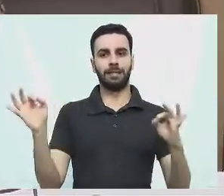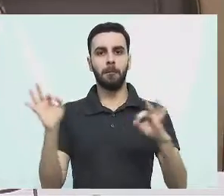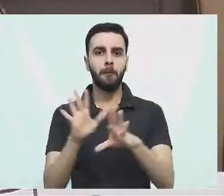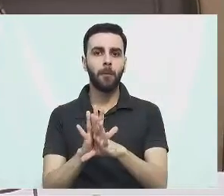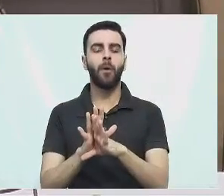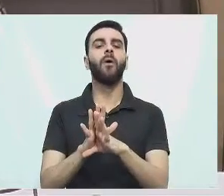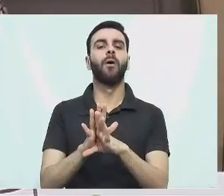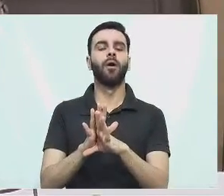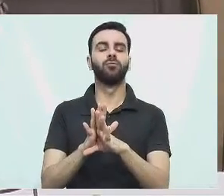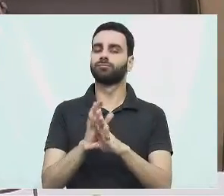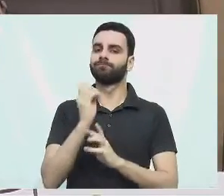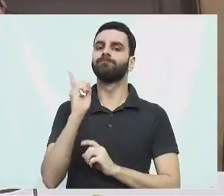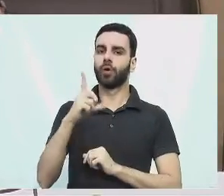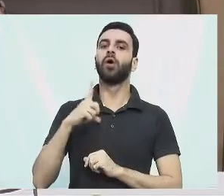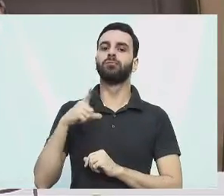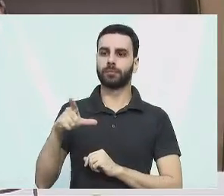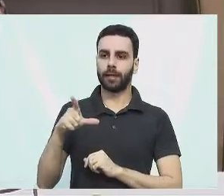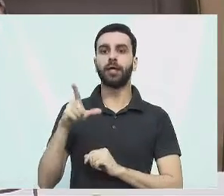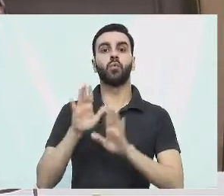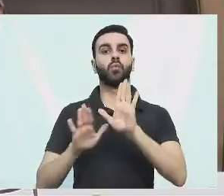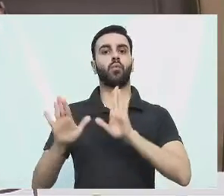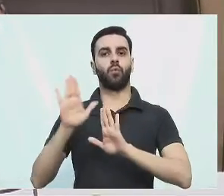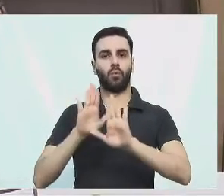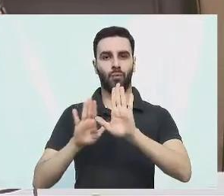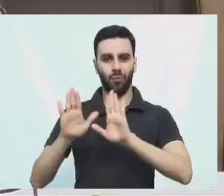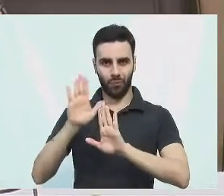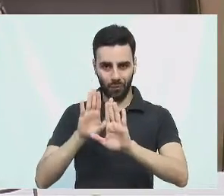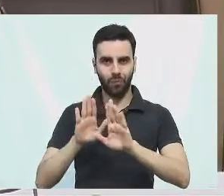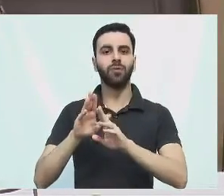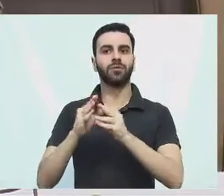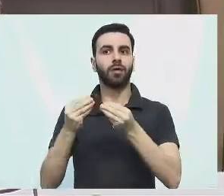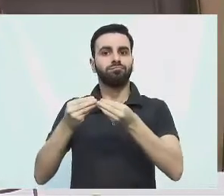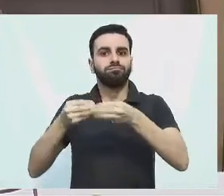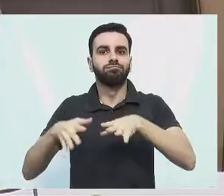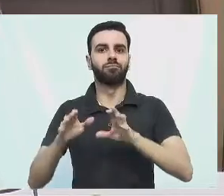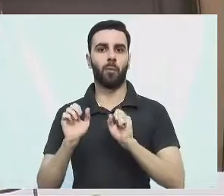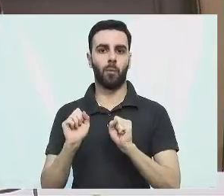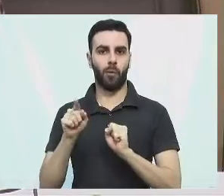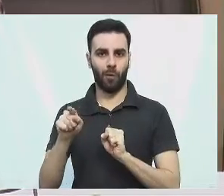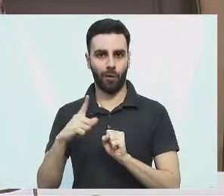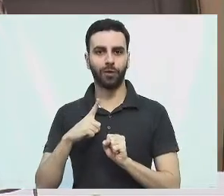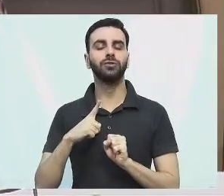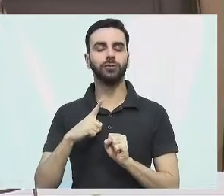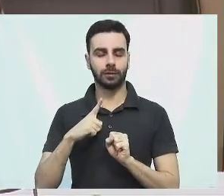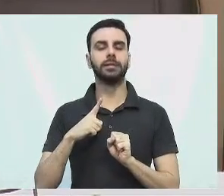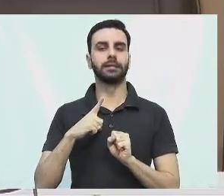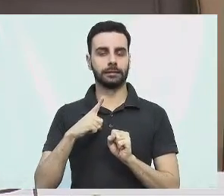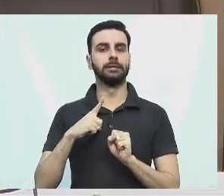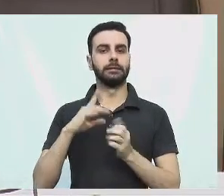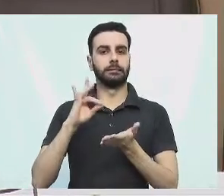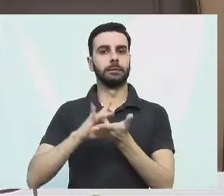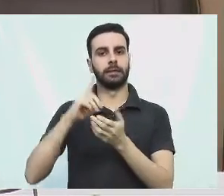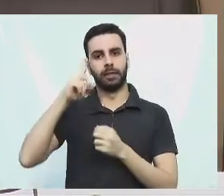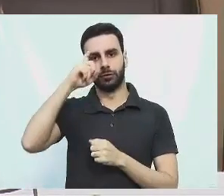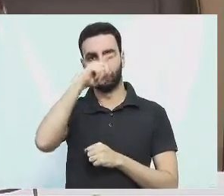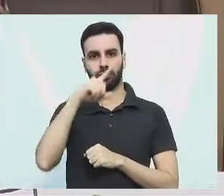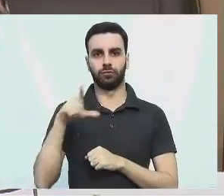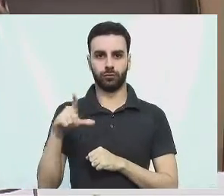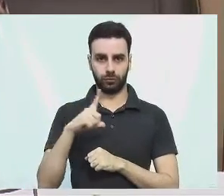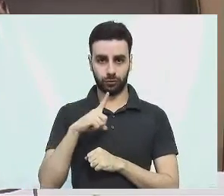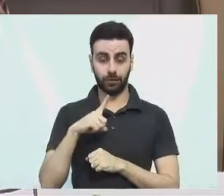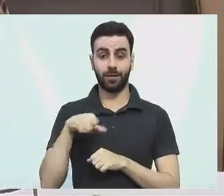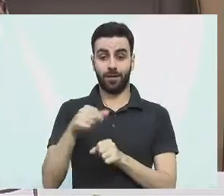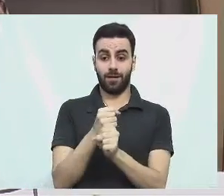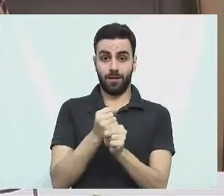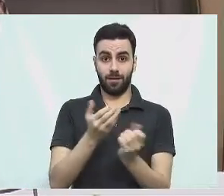seu funcionamento, para a questão previdenciária do município, né? A situação é complicada. Esse